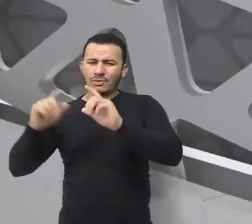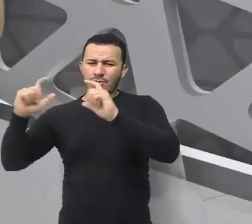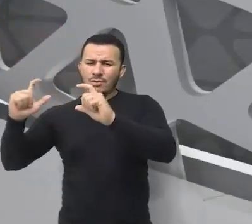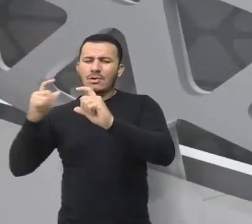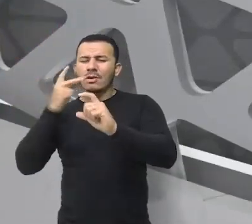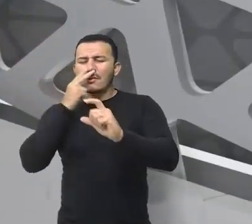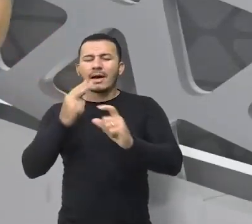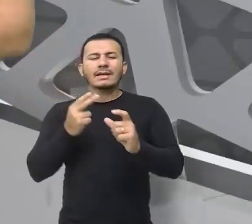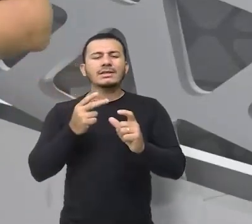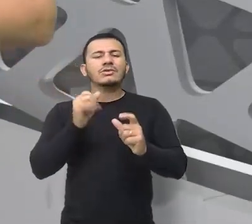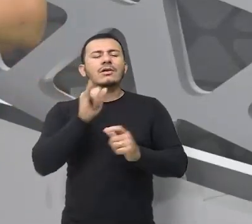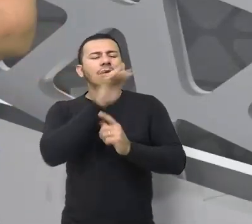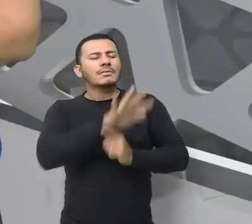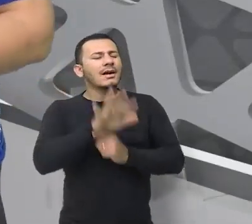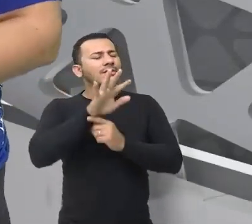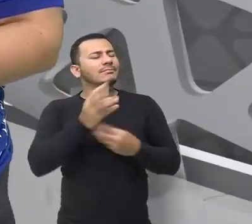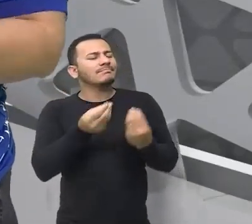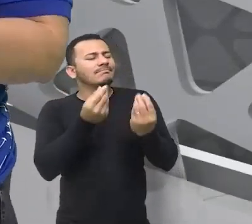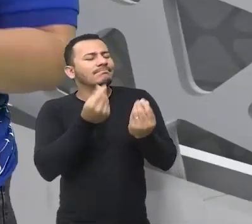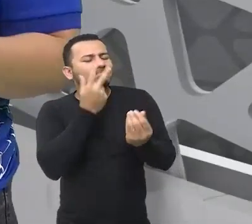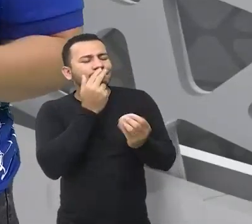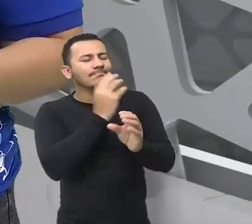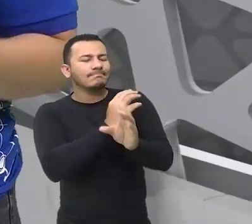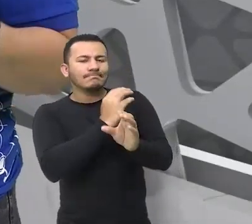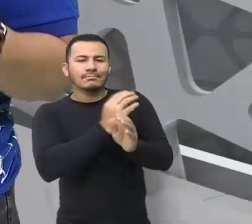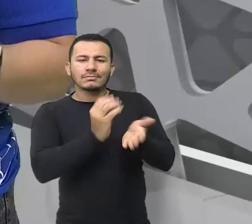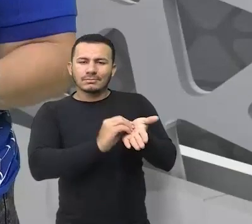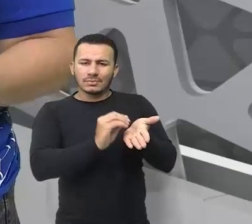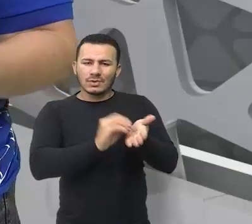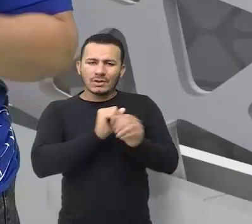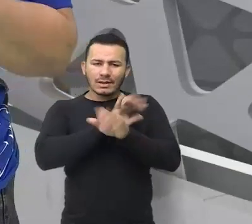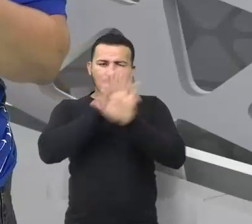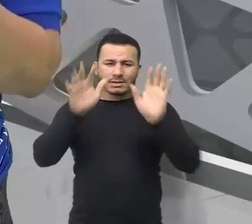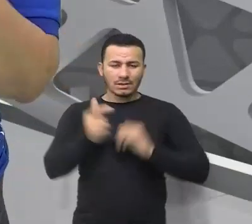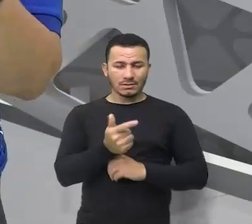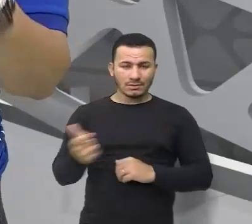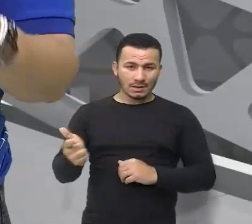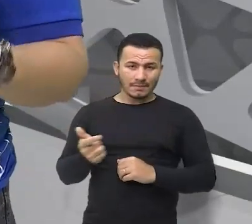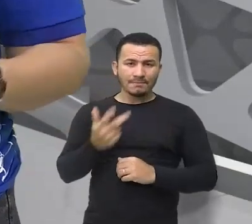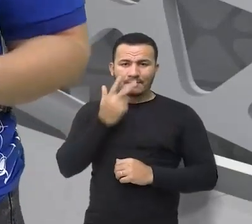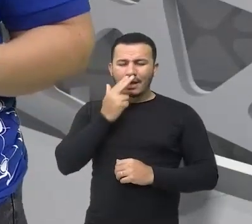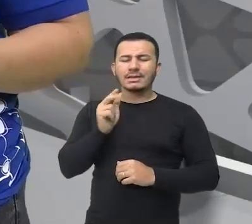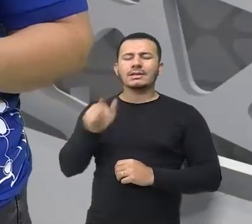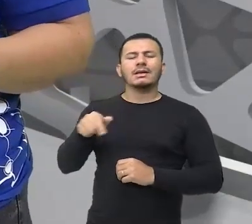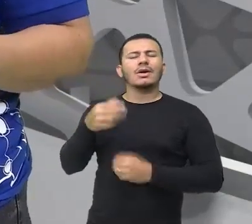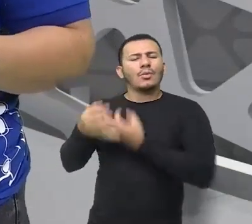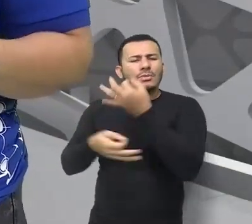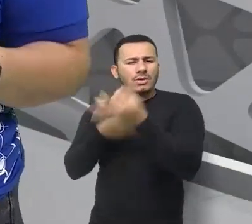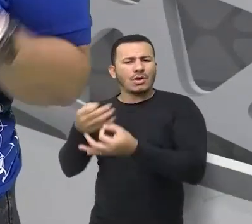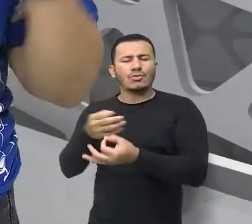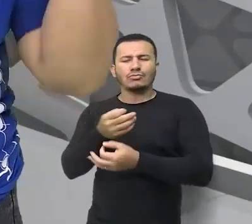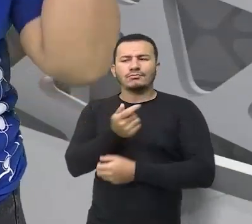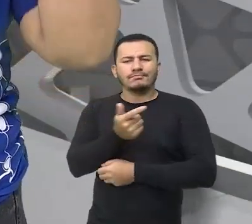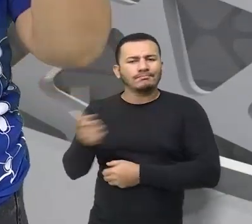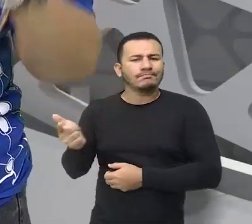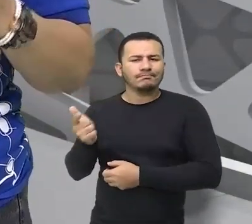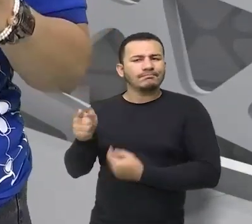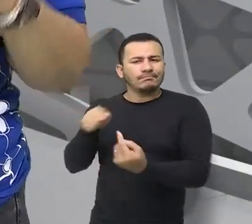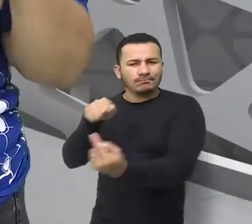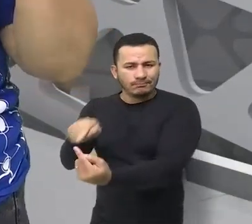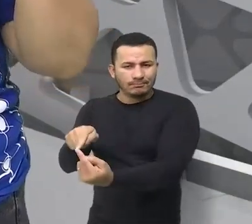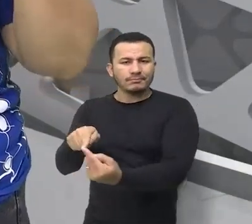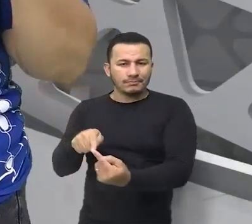força do sentido desse texto aqui não ia ser a mesma. A crítica não seria tão direta, a crítica não seria